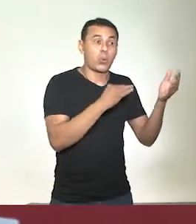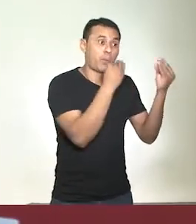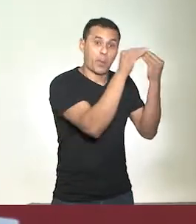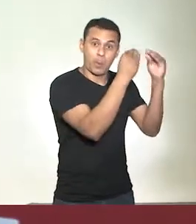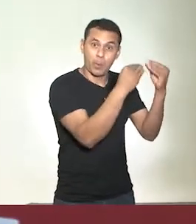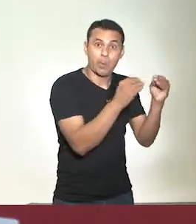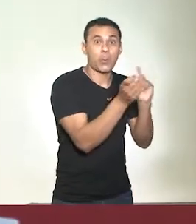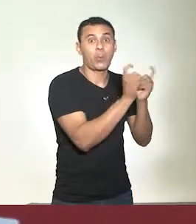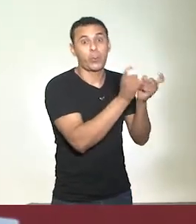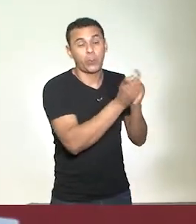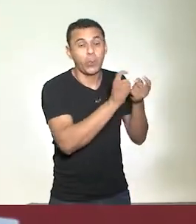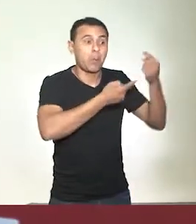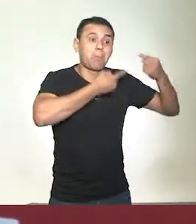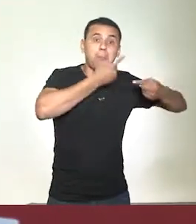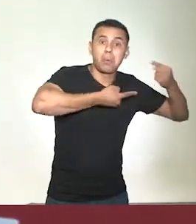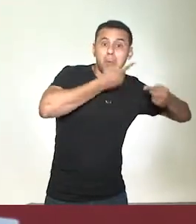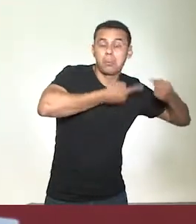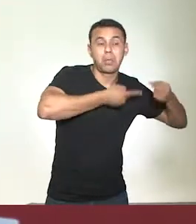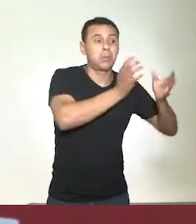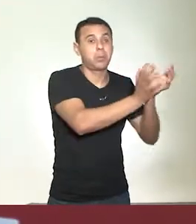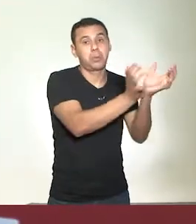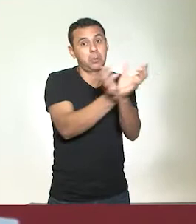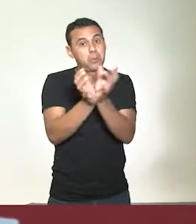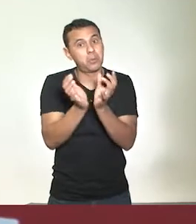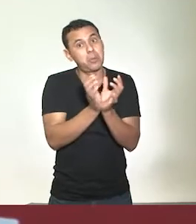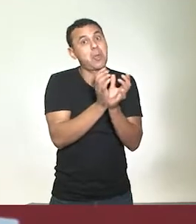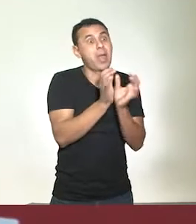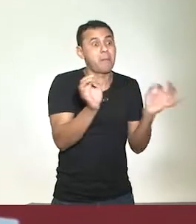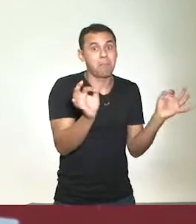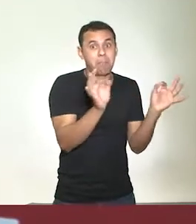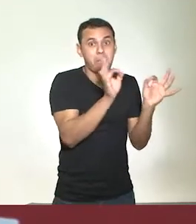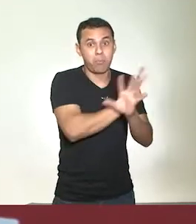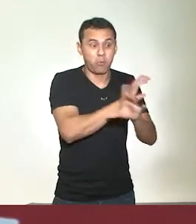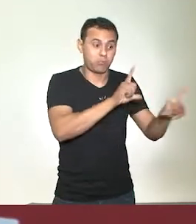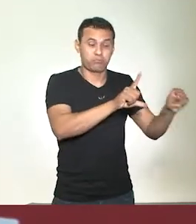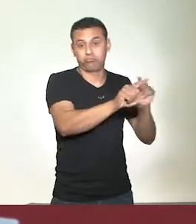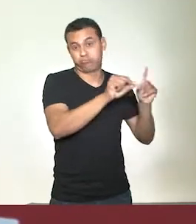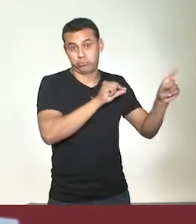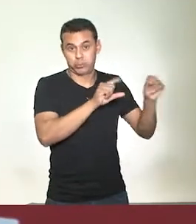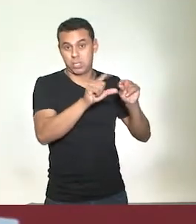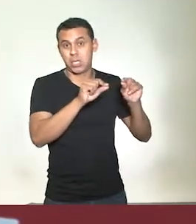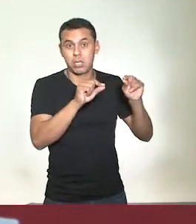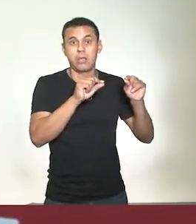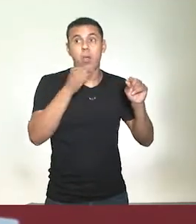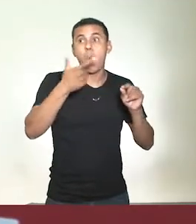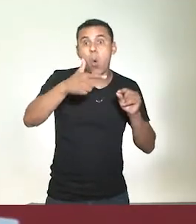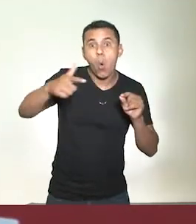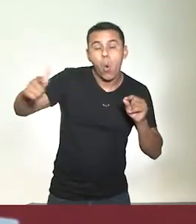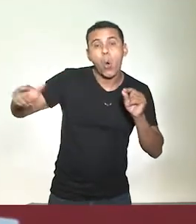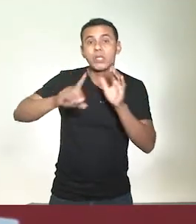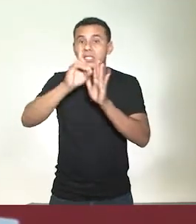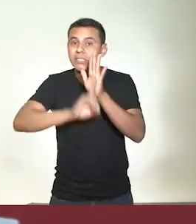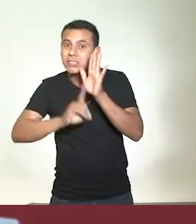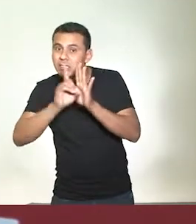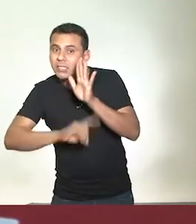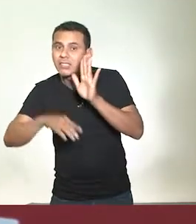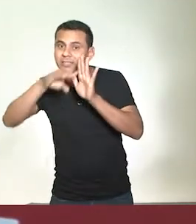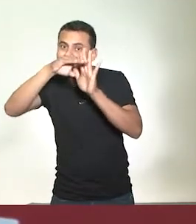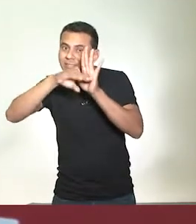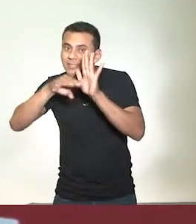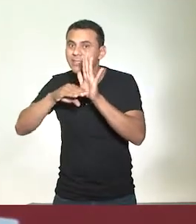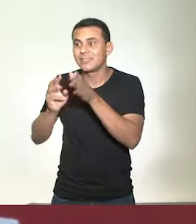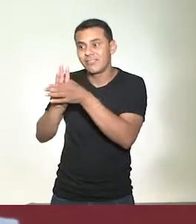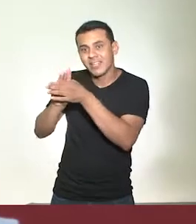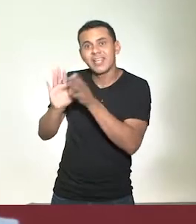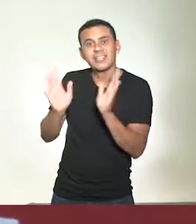iniciativas para serem discutidas nesses grupos né e a partir daí helencar em cima também de outras diretrizes que a universidade